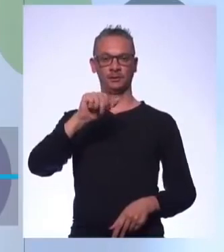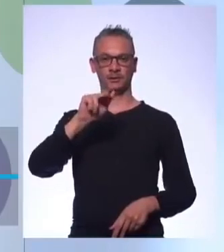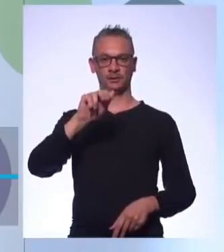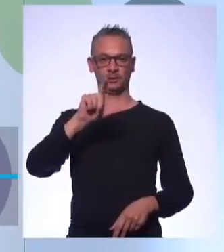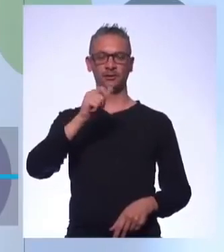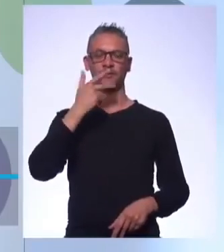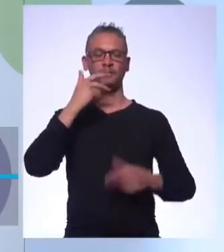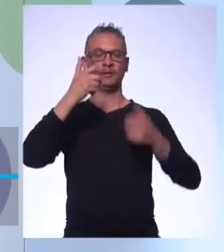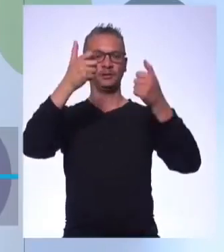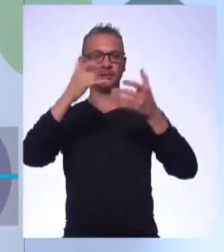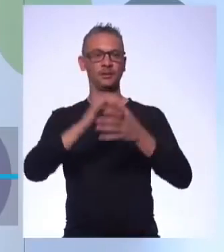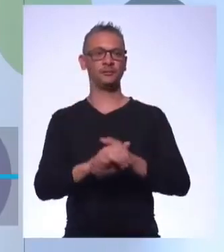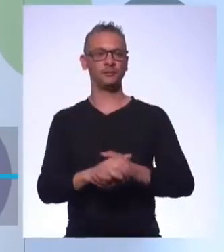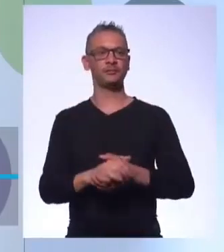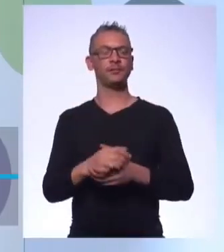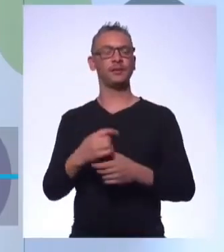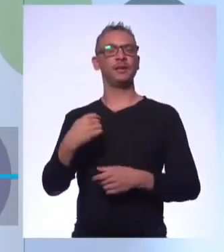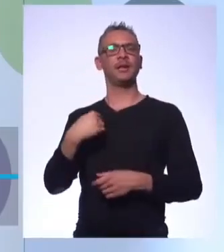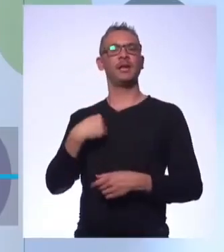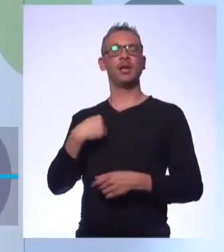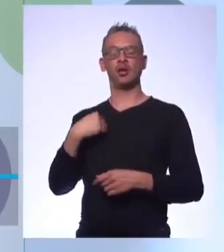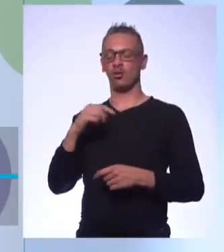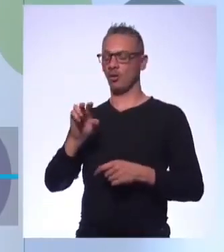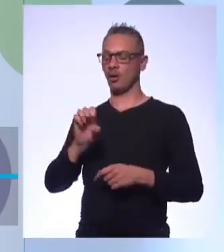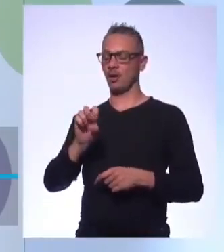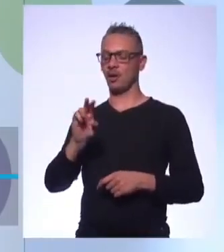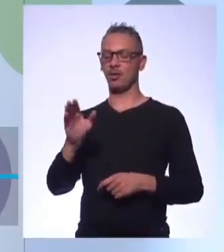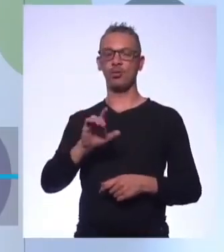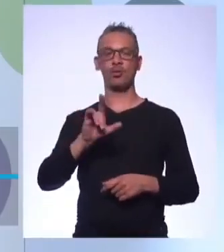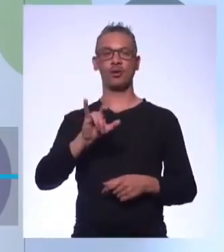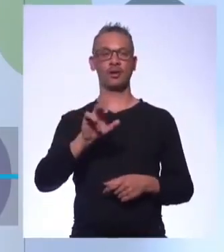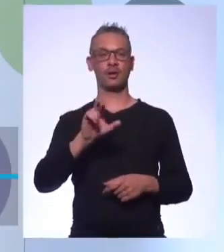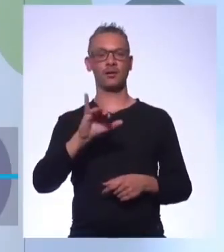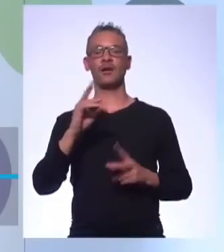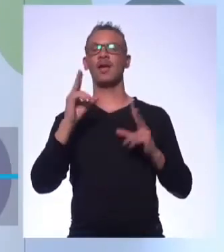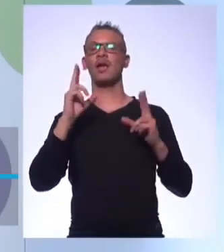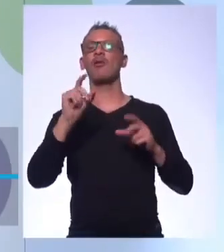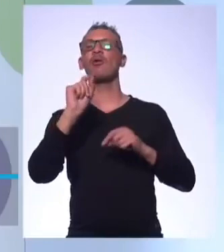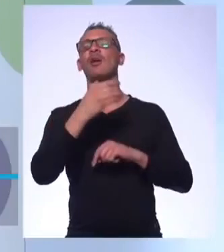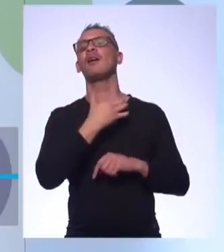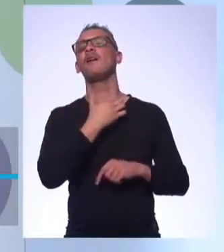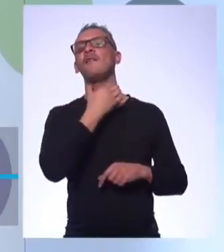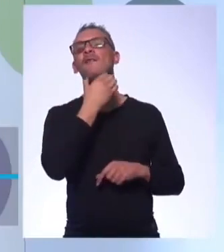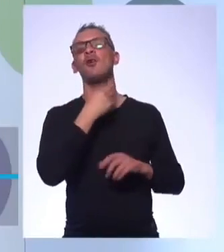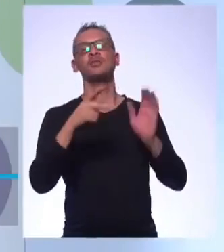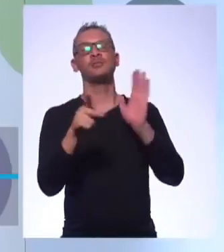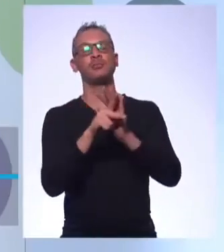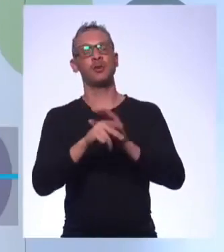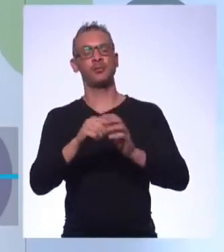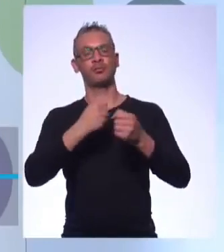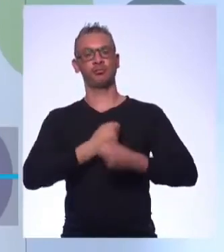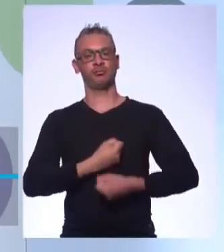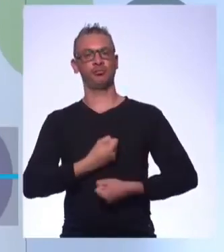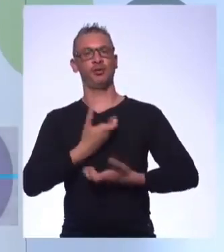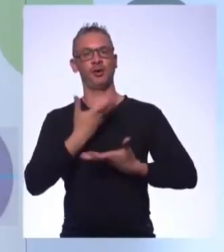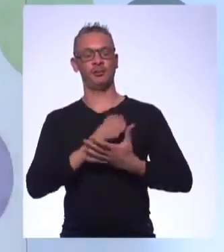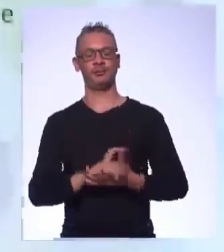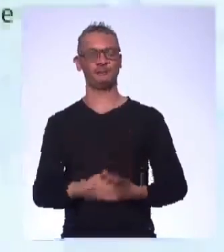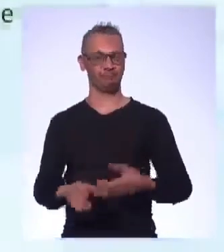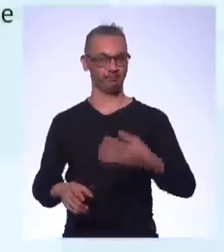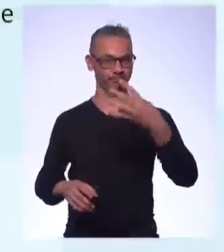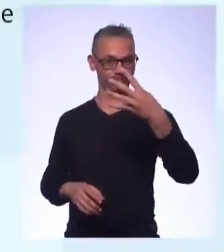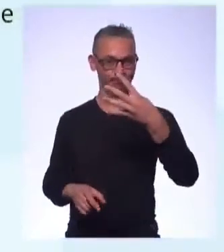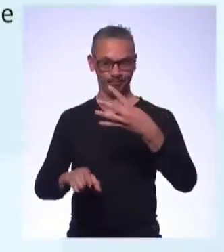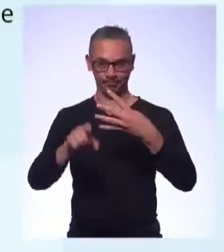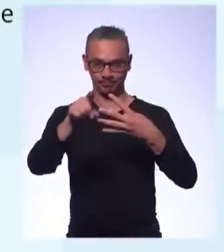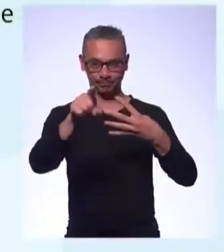coisa tão bonitinha, o eu lírico é a voz do poema. Isso. Obrigada, professores que estão no chat. 4, bora lá, agora vocês vão